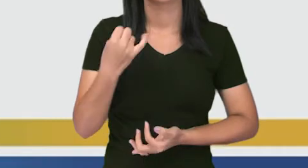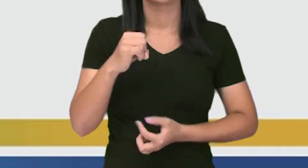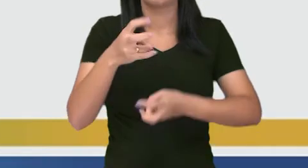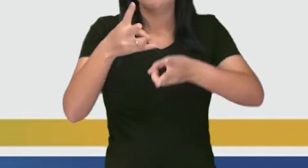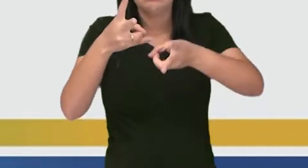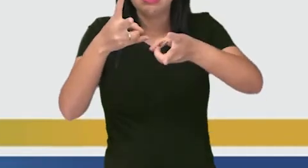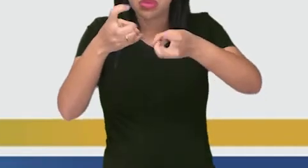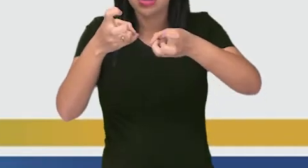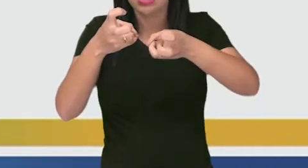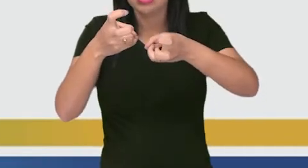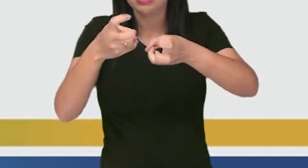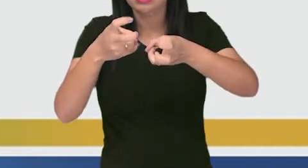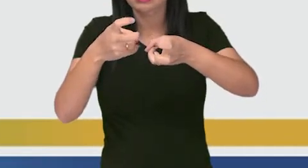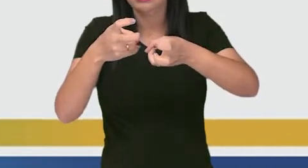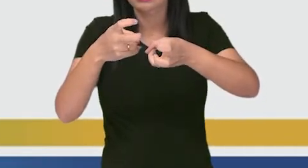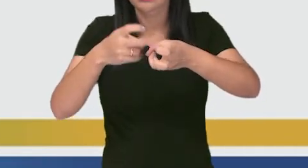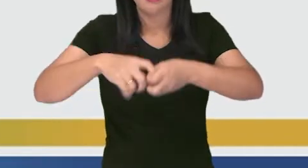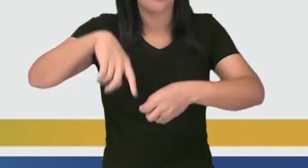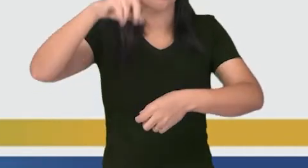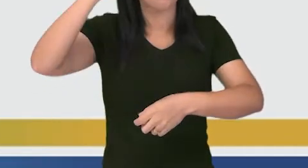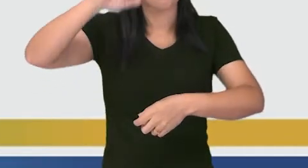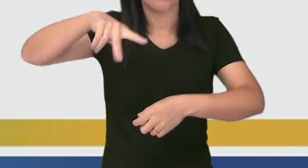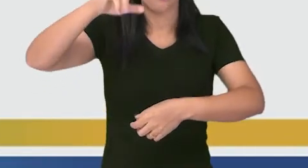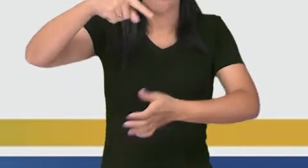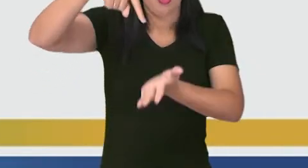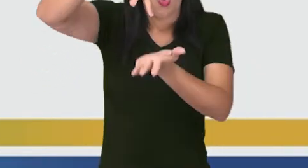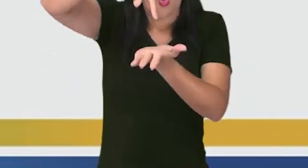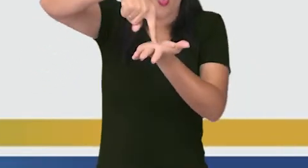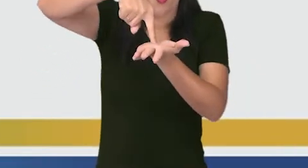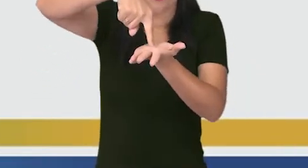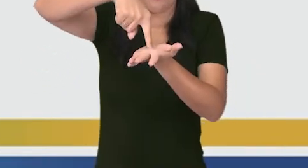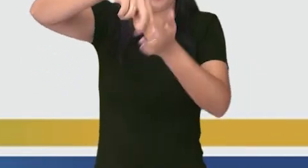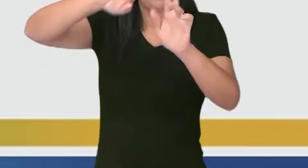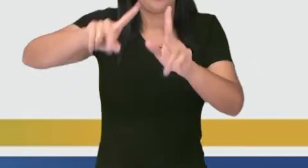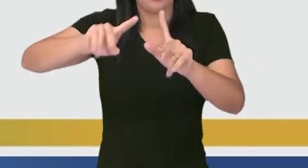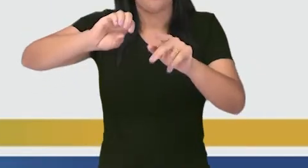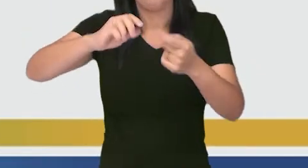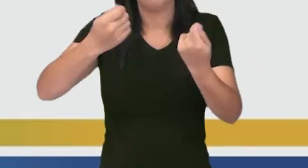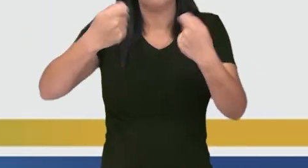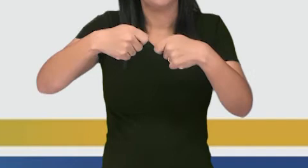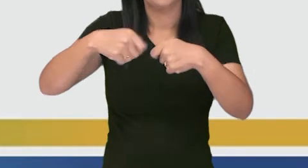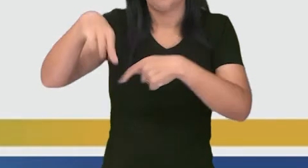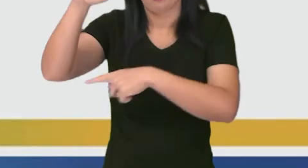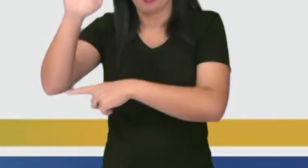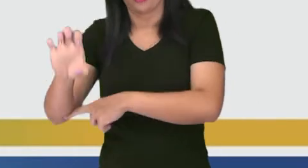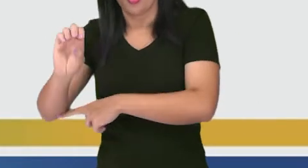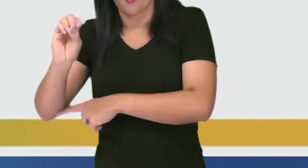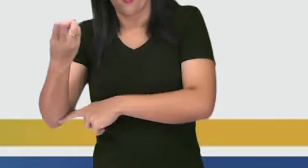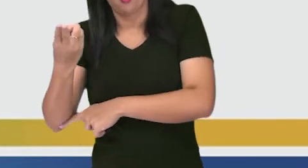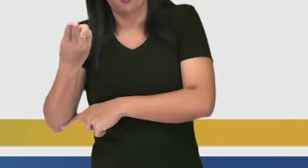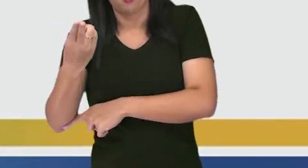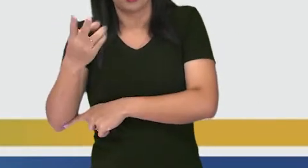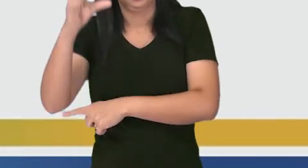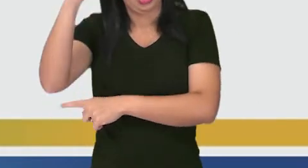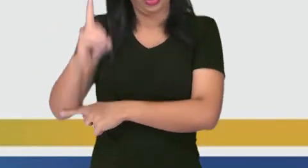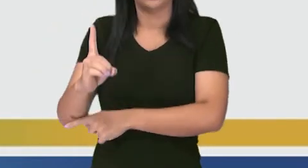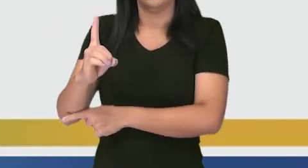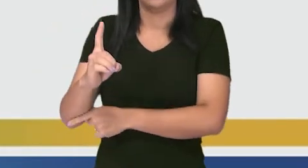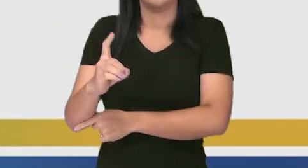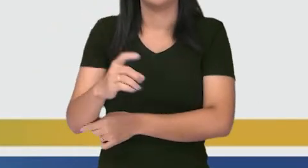bem um gráfico ele não vai estar Centralizado ele vai estar ou à direita ou à